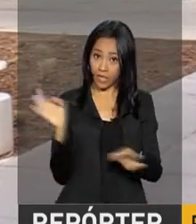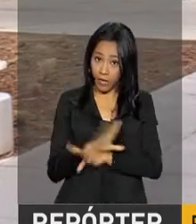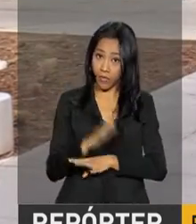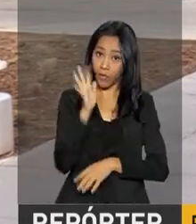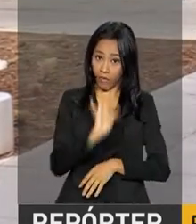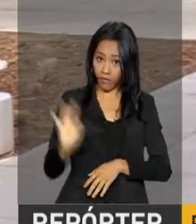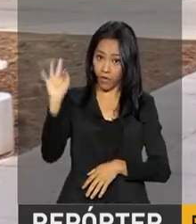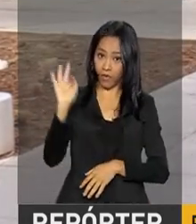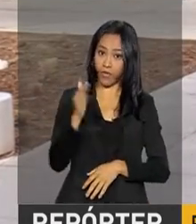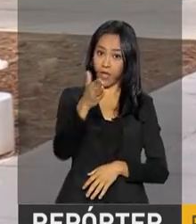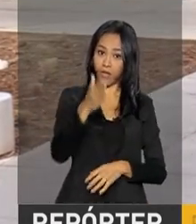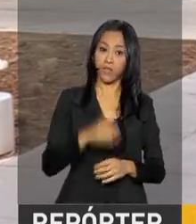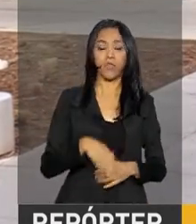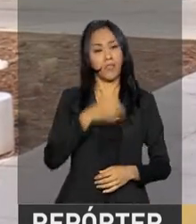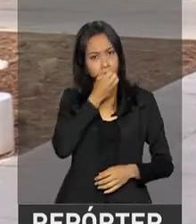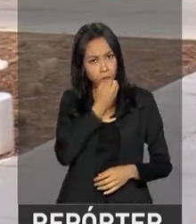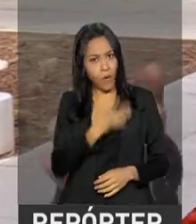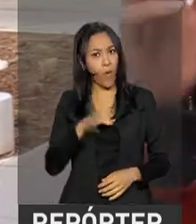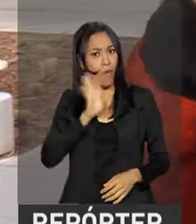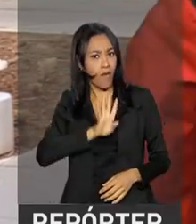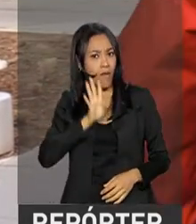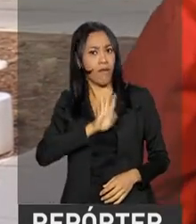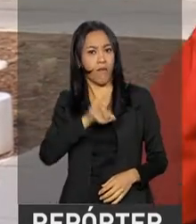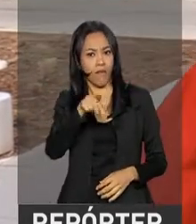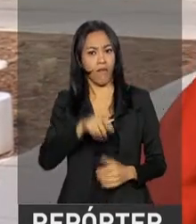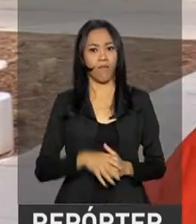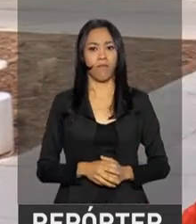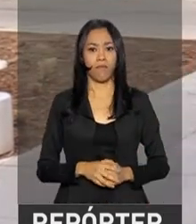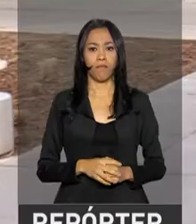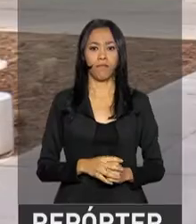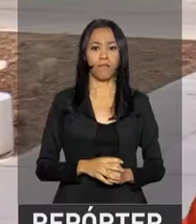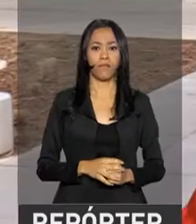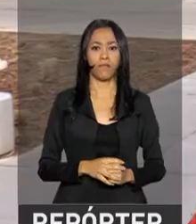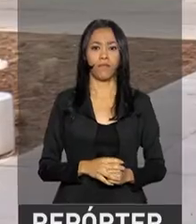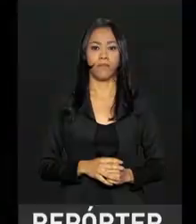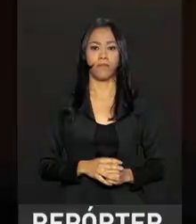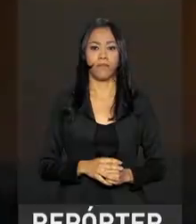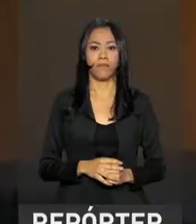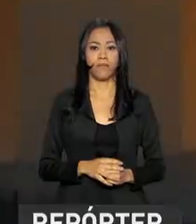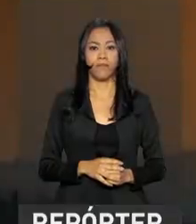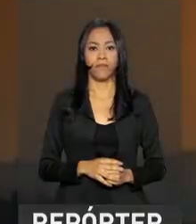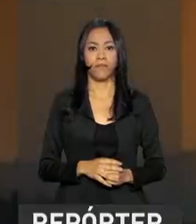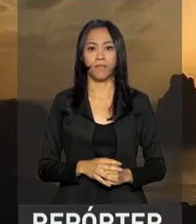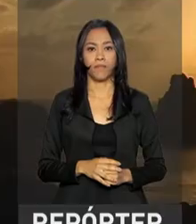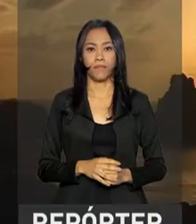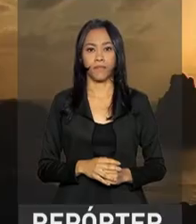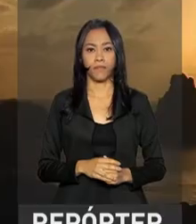faculdade seria muito legal diz ela bobby ray com o